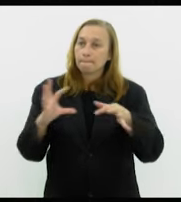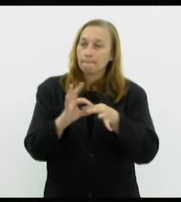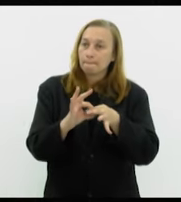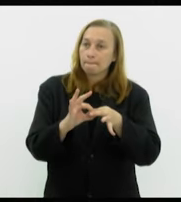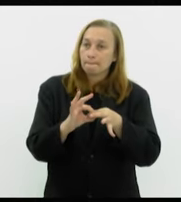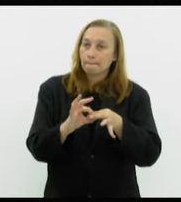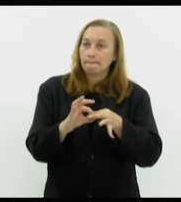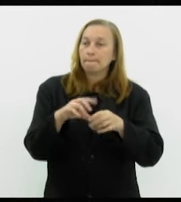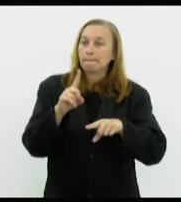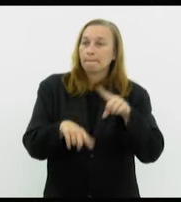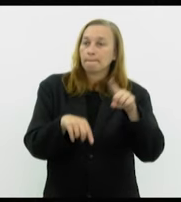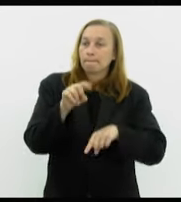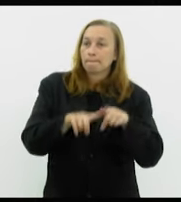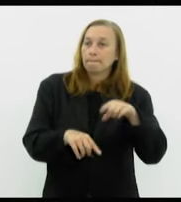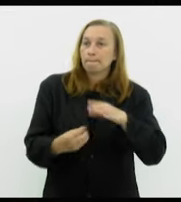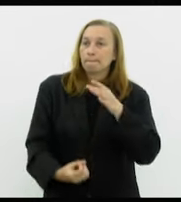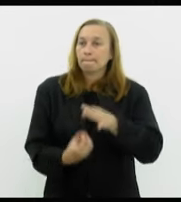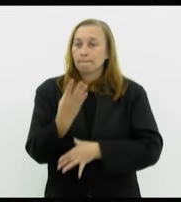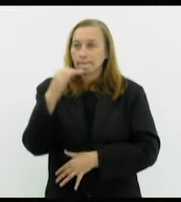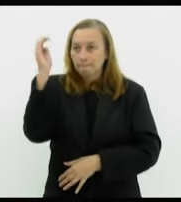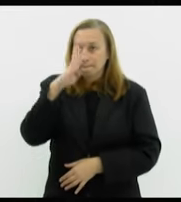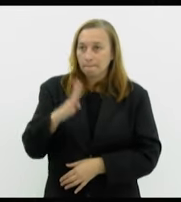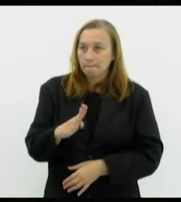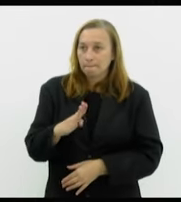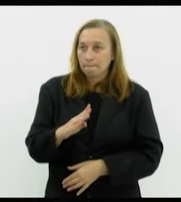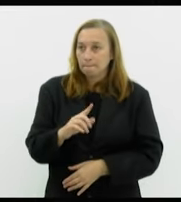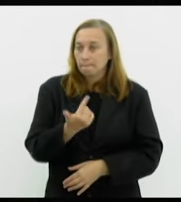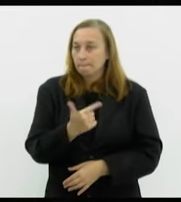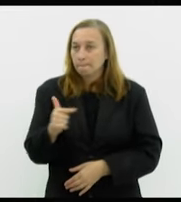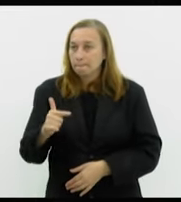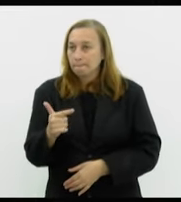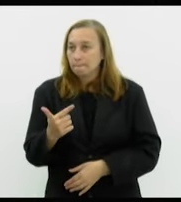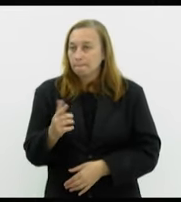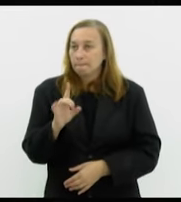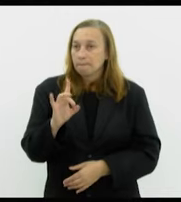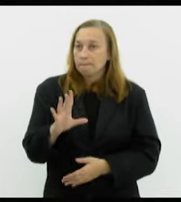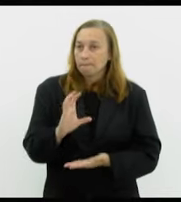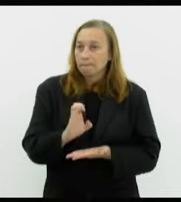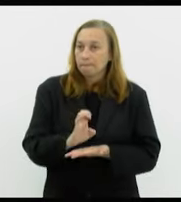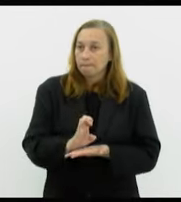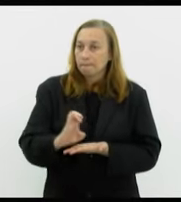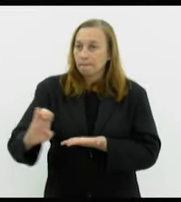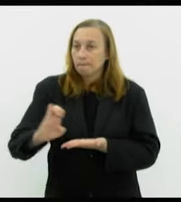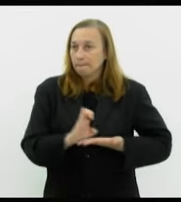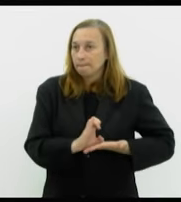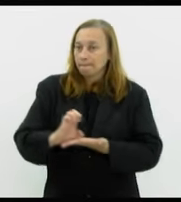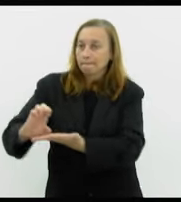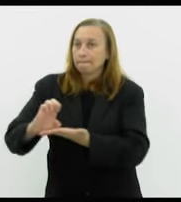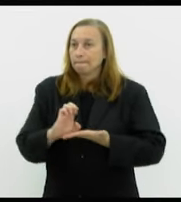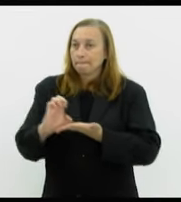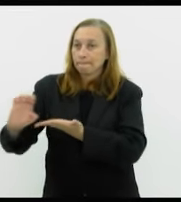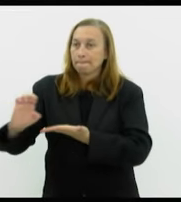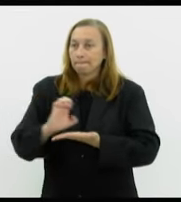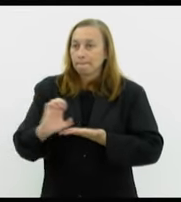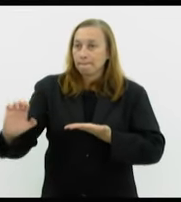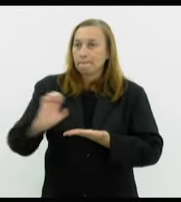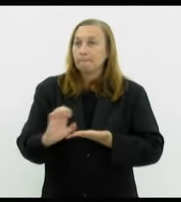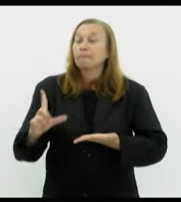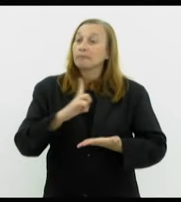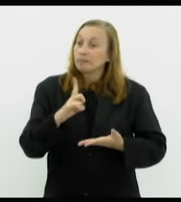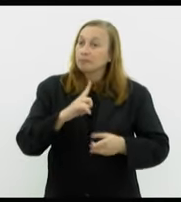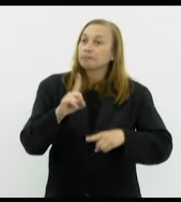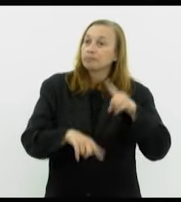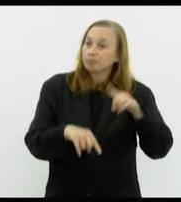são produzidos aqui, para a gente não ter só as commodities saindo, a gente ter produto de